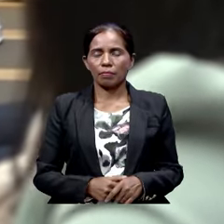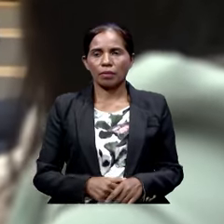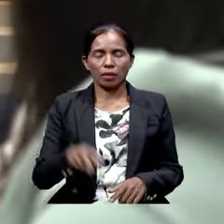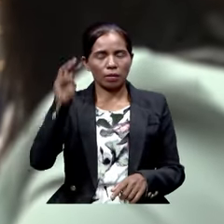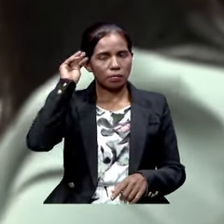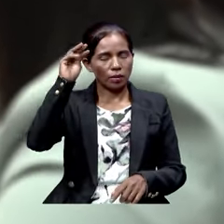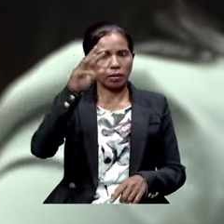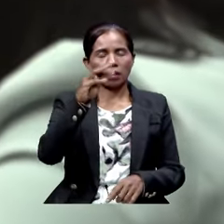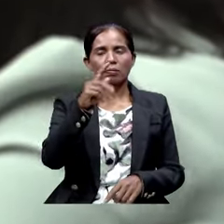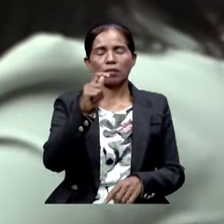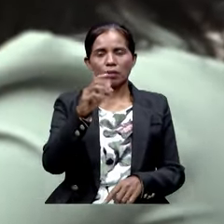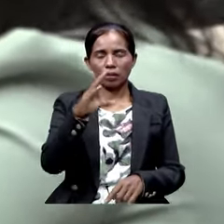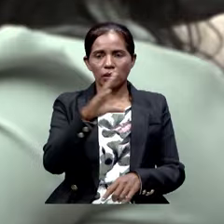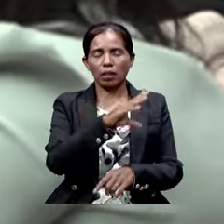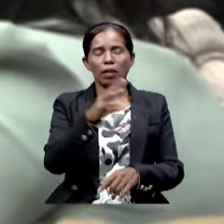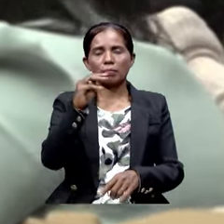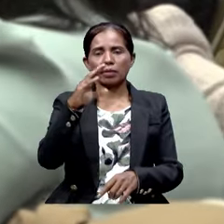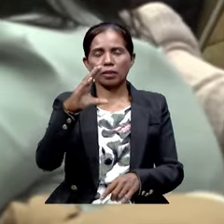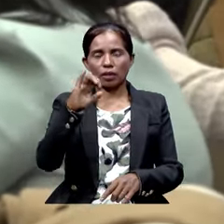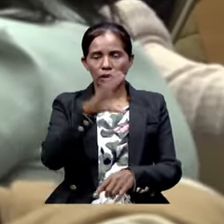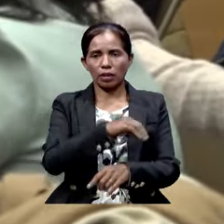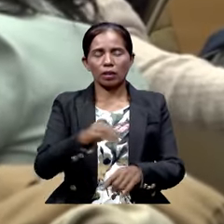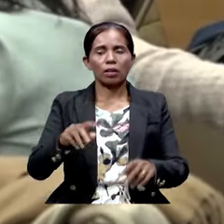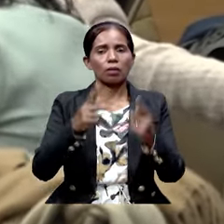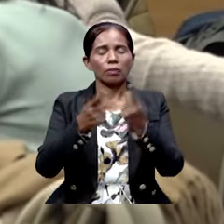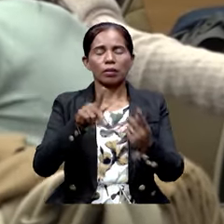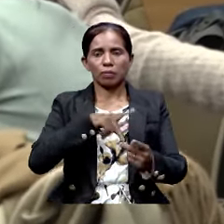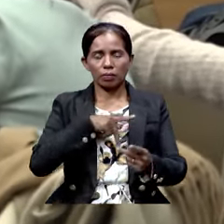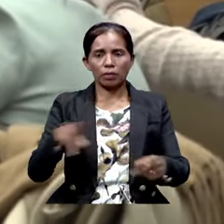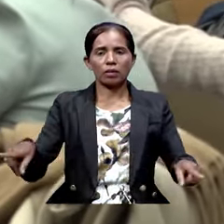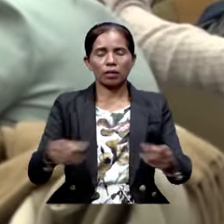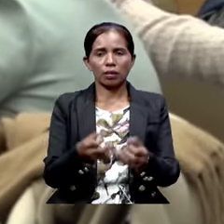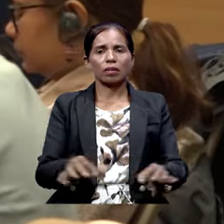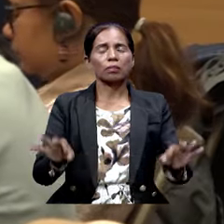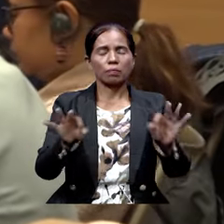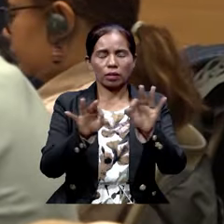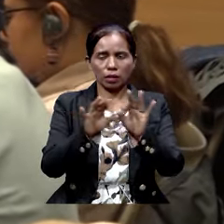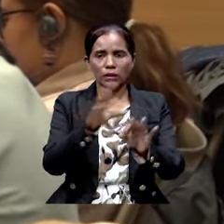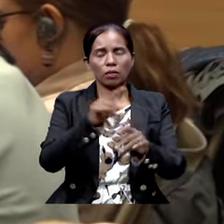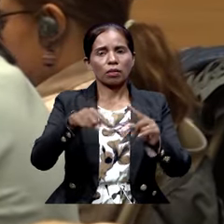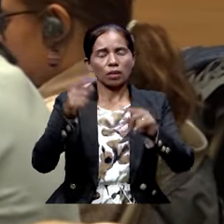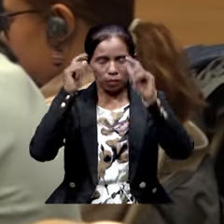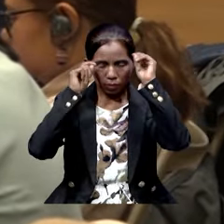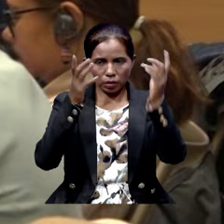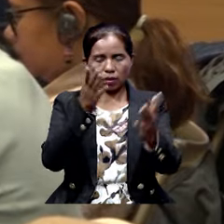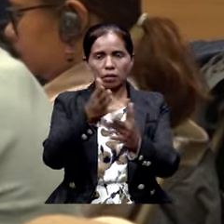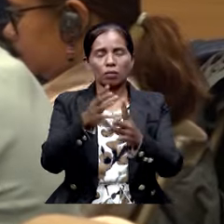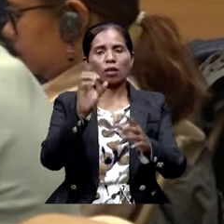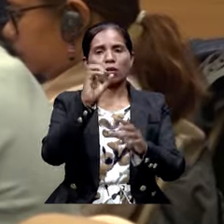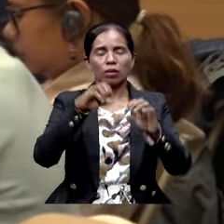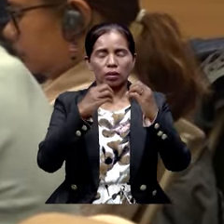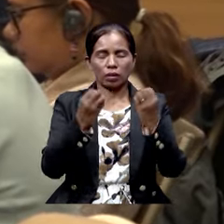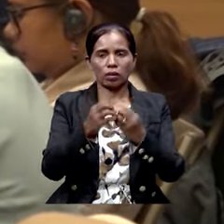Ministro do Comércio na Indústria, Felipe Xenino Pereira Ateta, em setor privado, se assume papel importante o Unir Timor-Leste adere a uma Organização Mundial